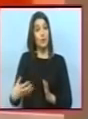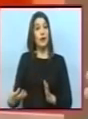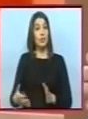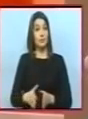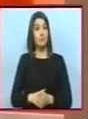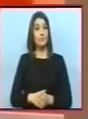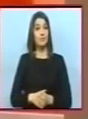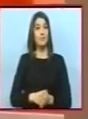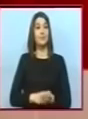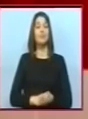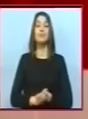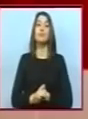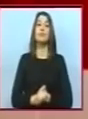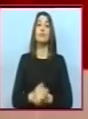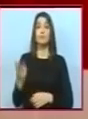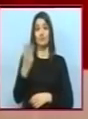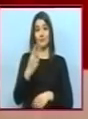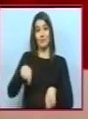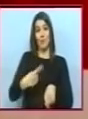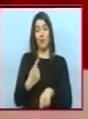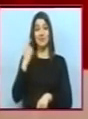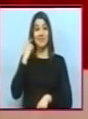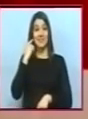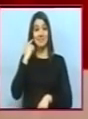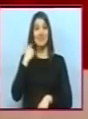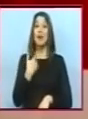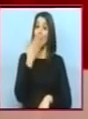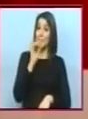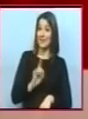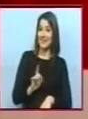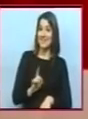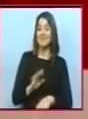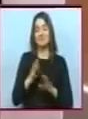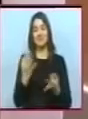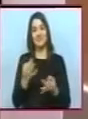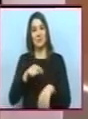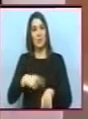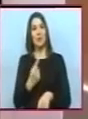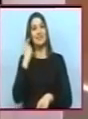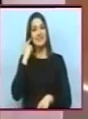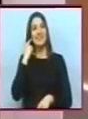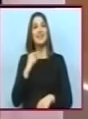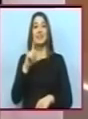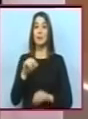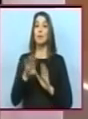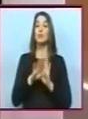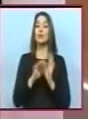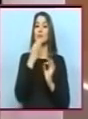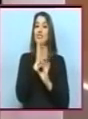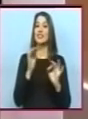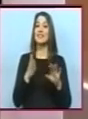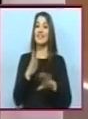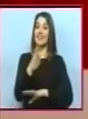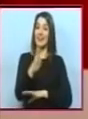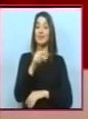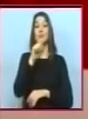Alexandra, Joaquim e Paula, já passou uma hora. Não parece, mas já passou uma hora. E este tinha sido também um excelente programa em direto